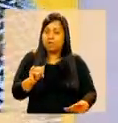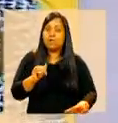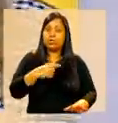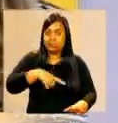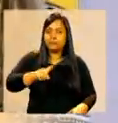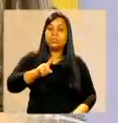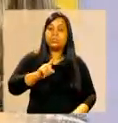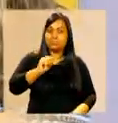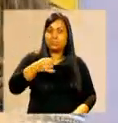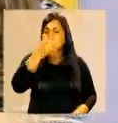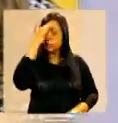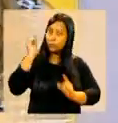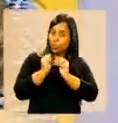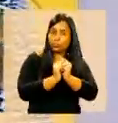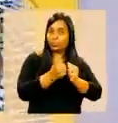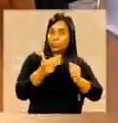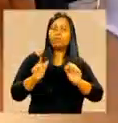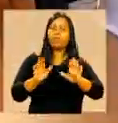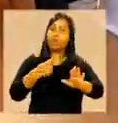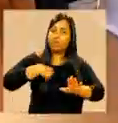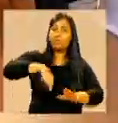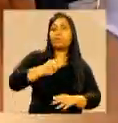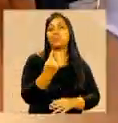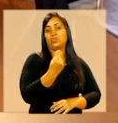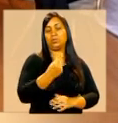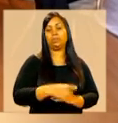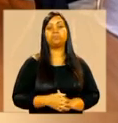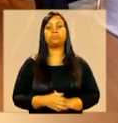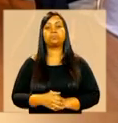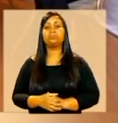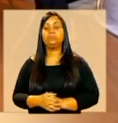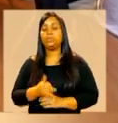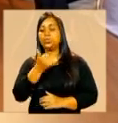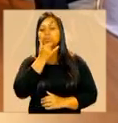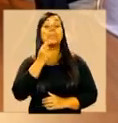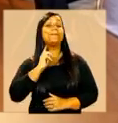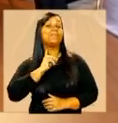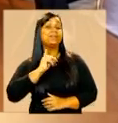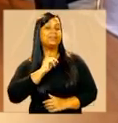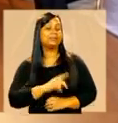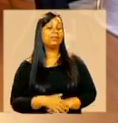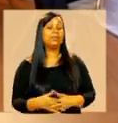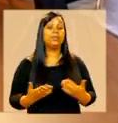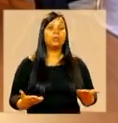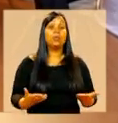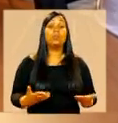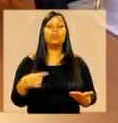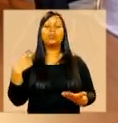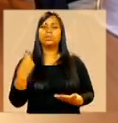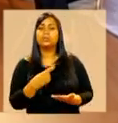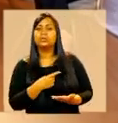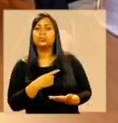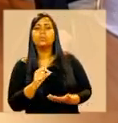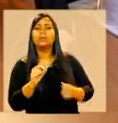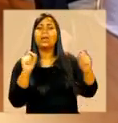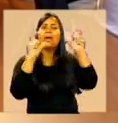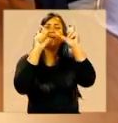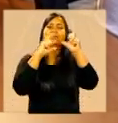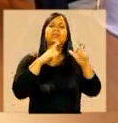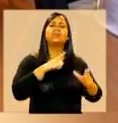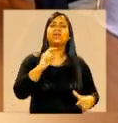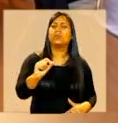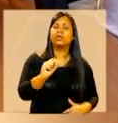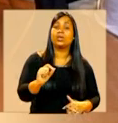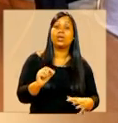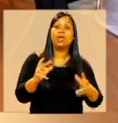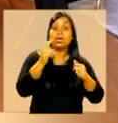com certeza eu devo ir sozinha. Fazer isso sozinha. Ô, Carla, disso tudo que a gente está conversando aqui, o que mais chama atenção é